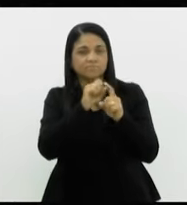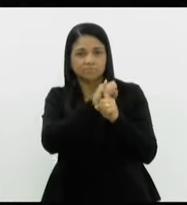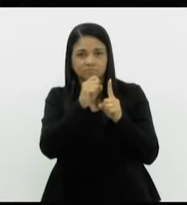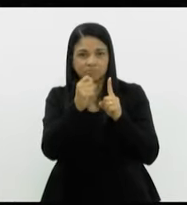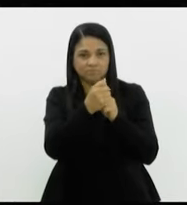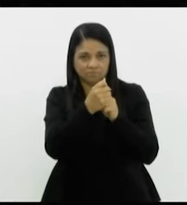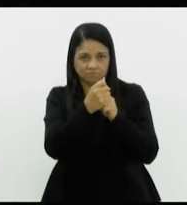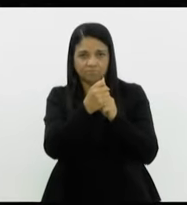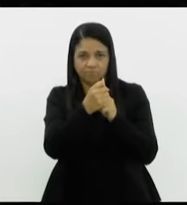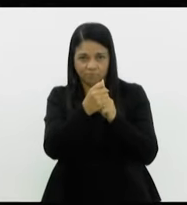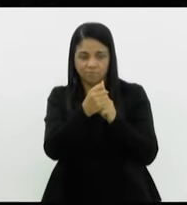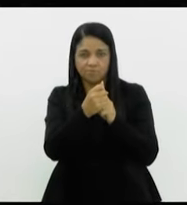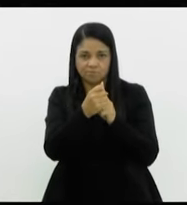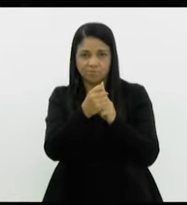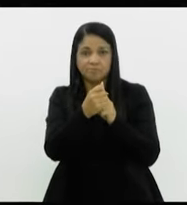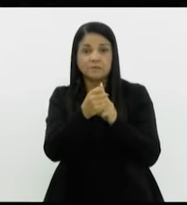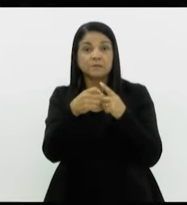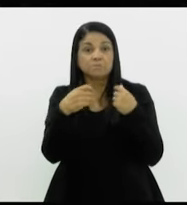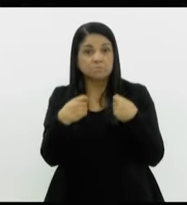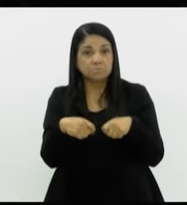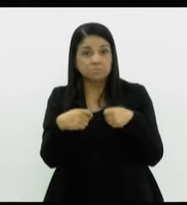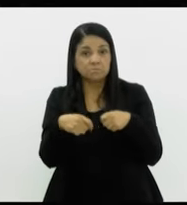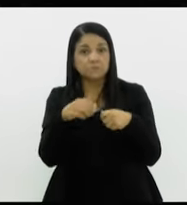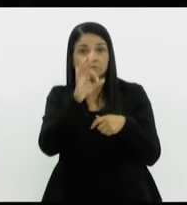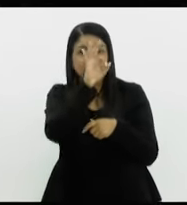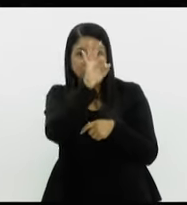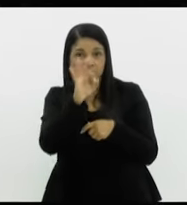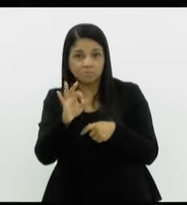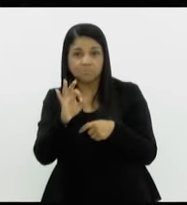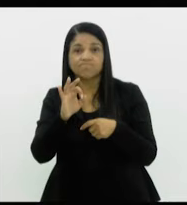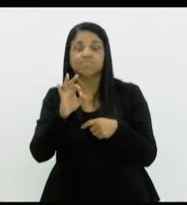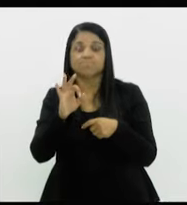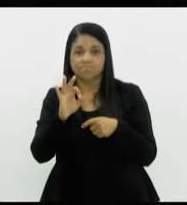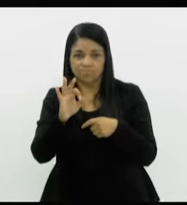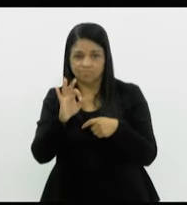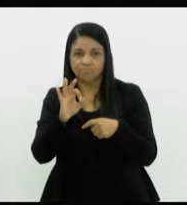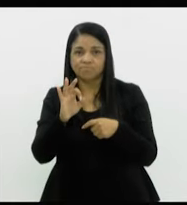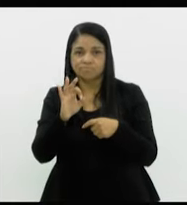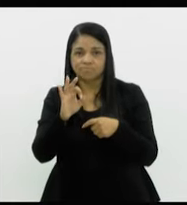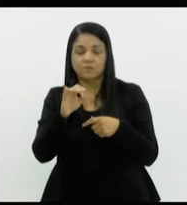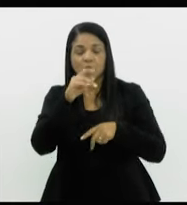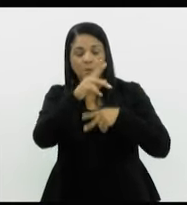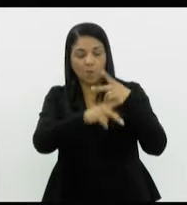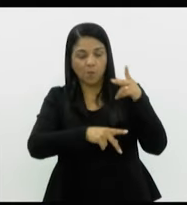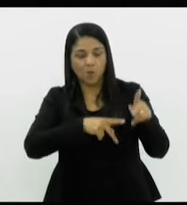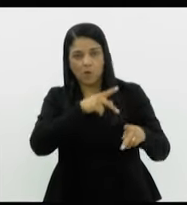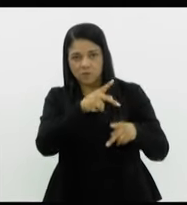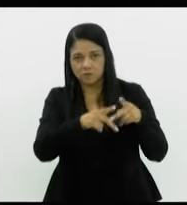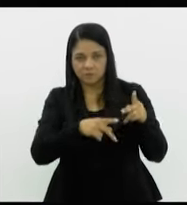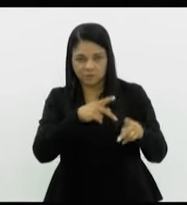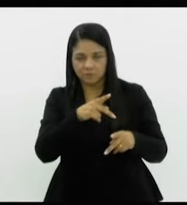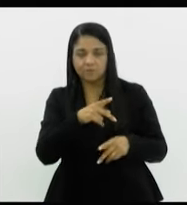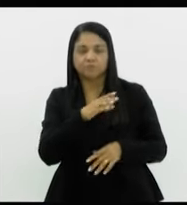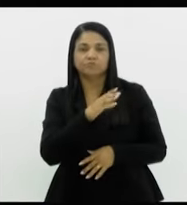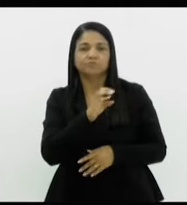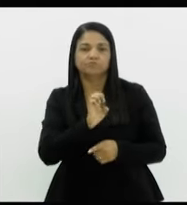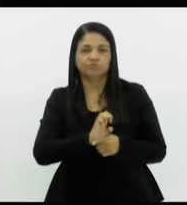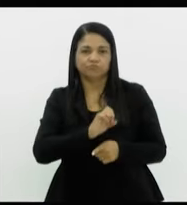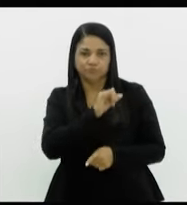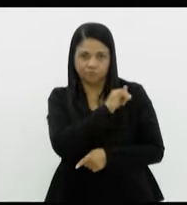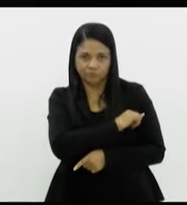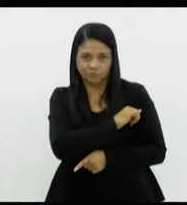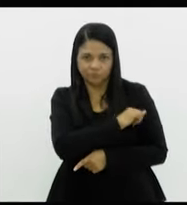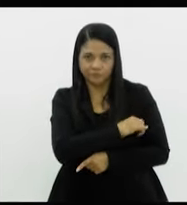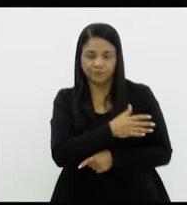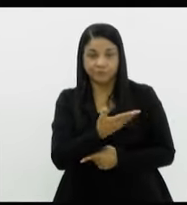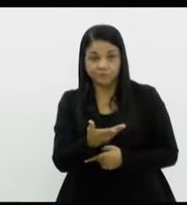e do qual depende um percentual significativo da população do Estado do Rio de Janeiro. O que, que